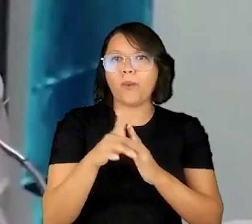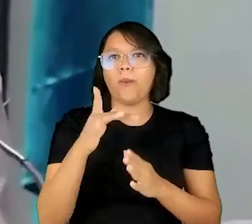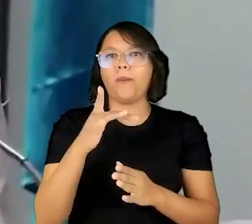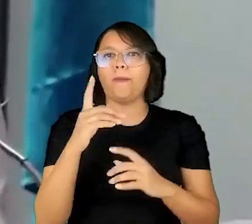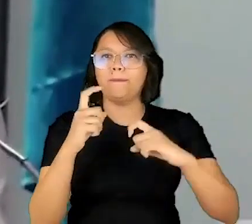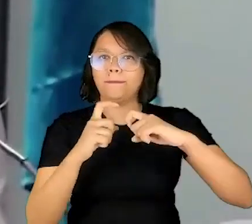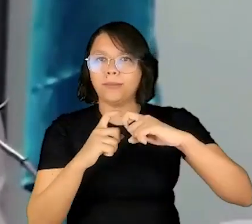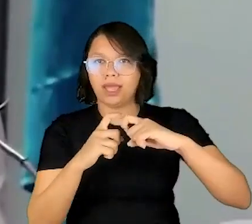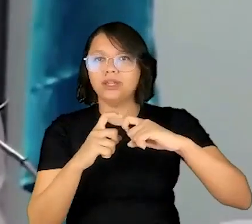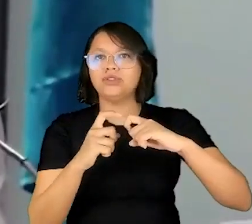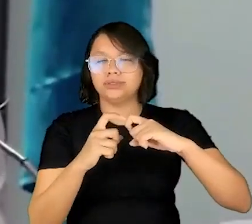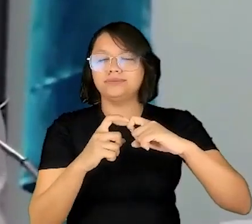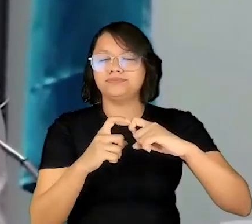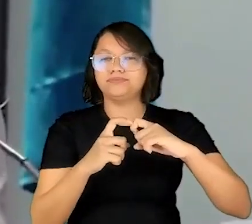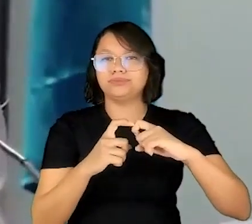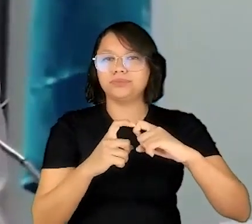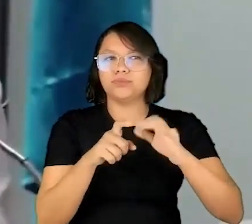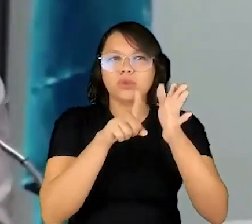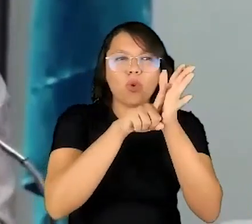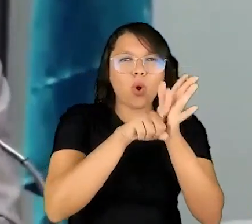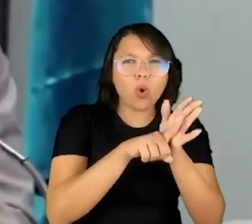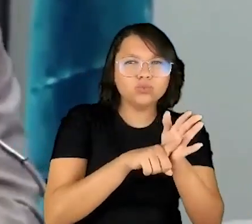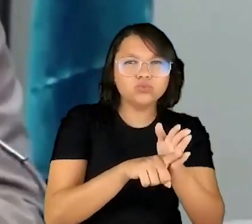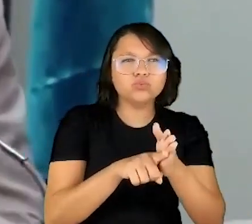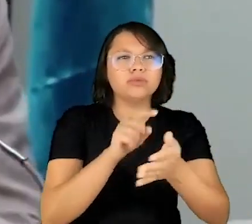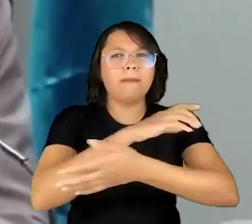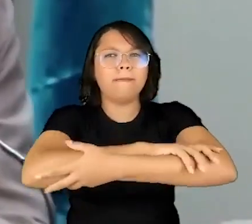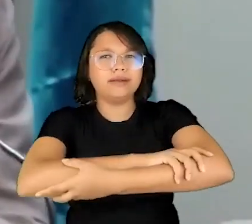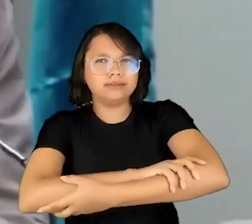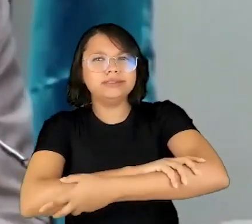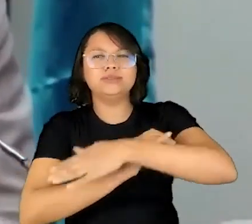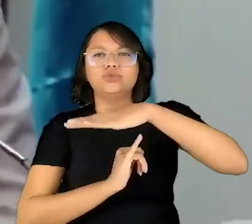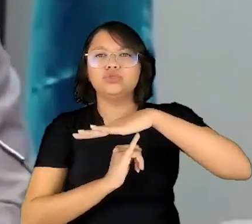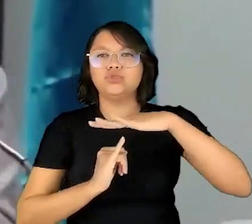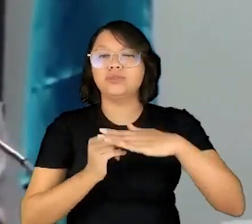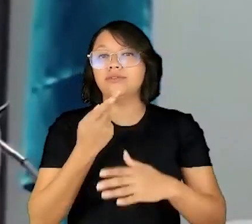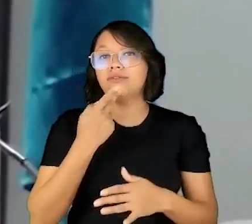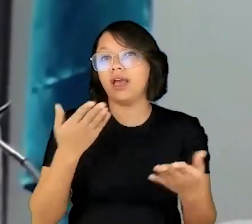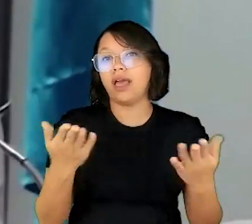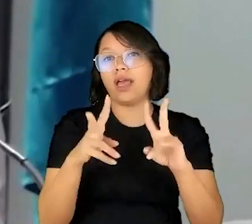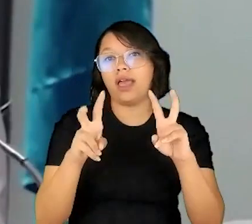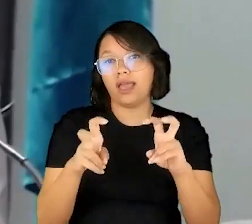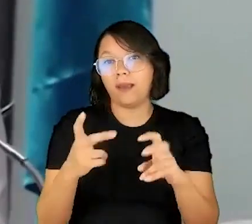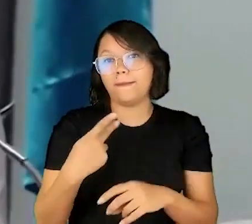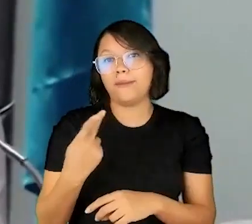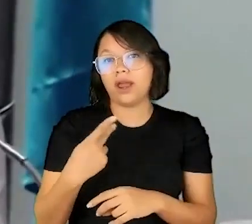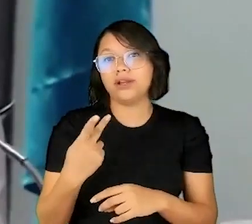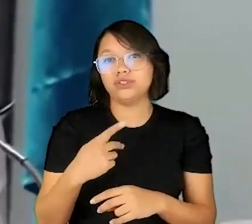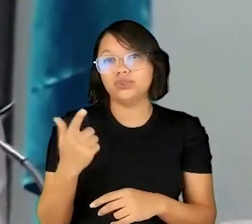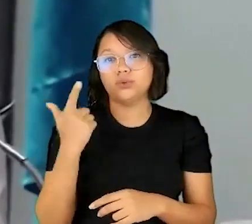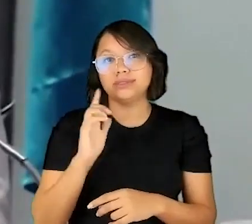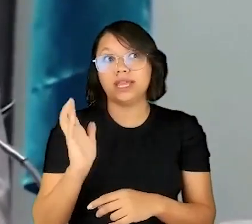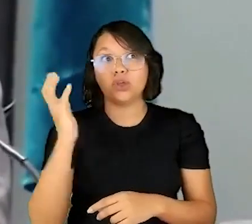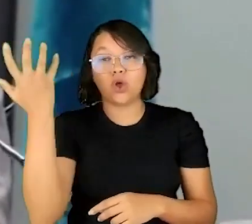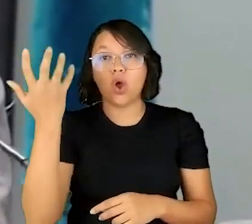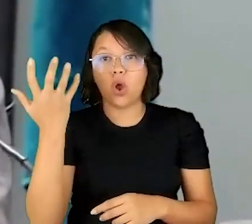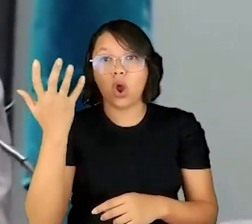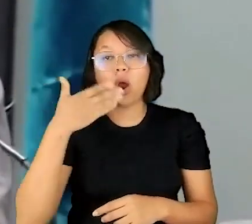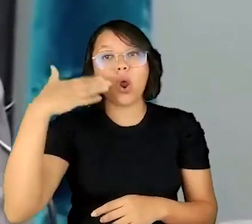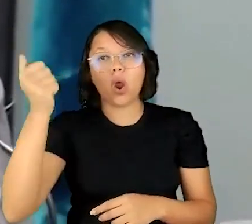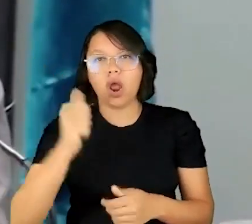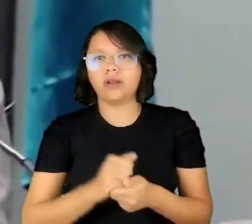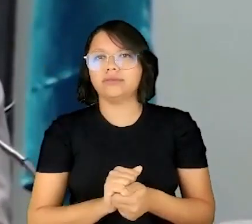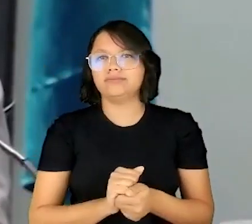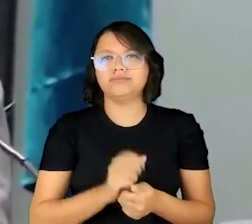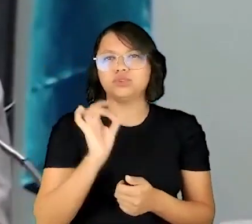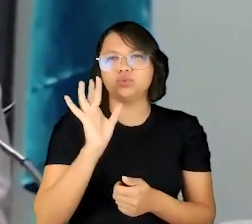possível, com consulta, parcerias com instituições que tratam desse tema, para que nós possamos dar uma solução cada vez melhor, não